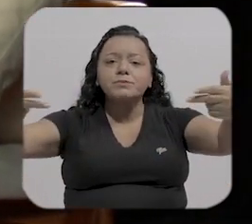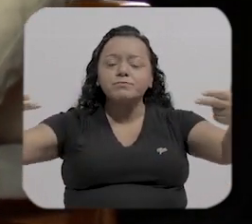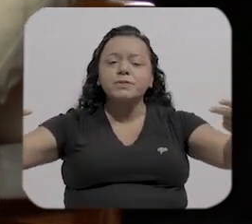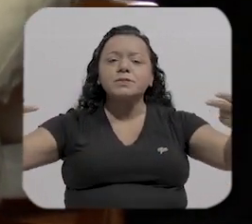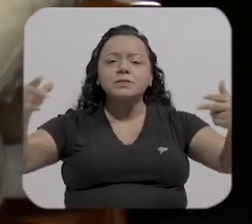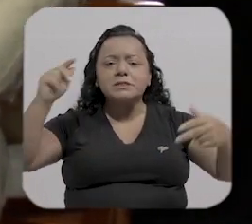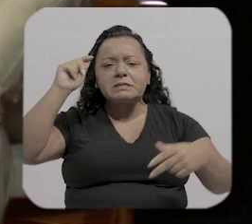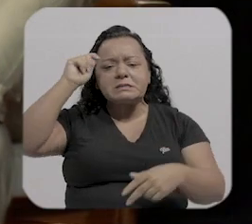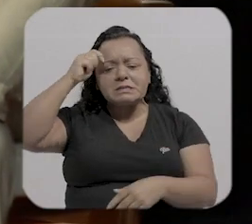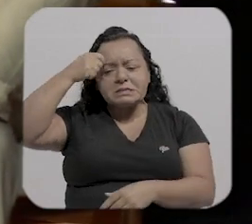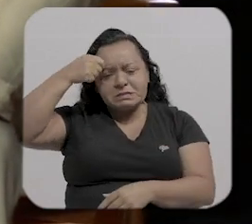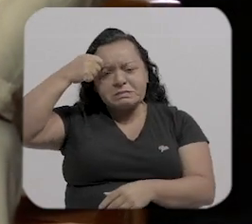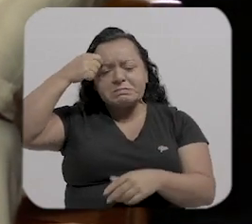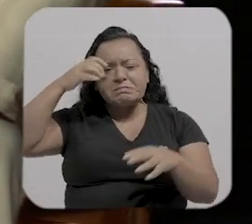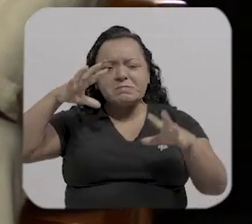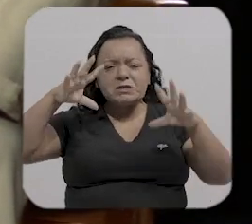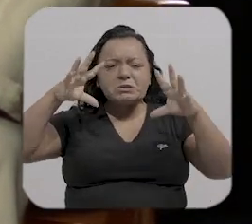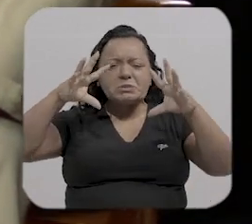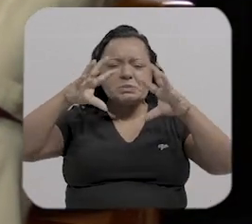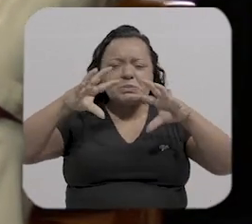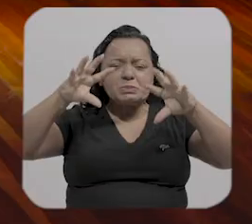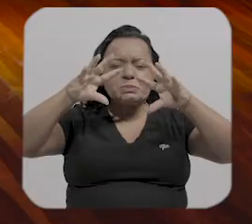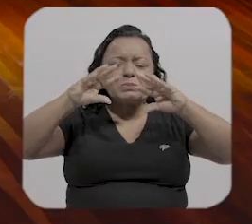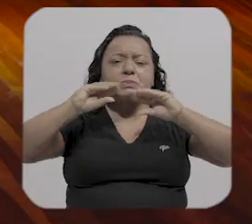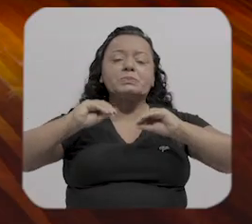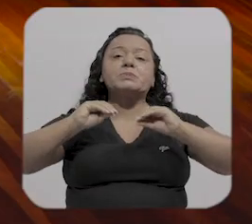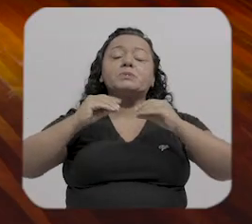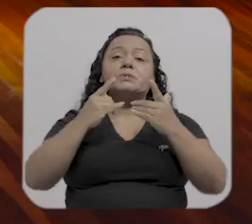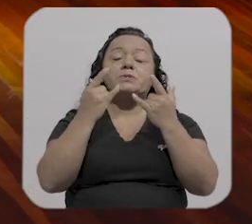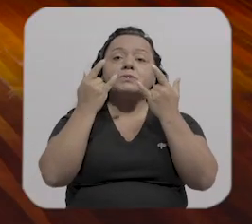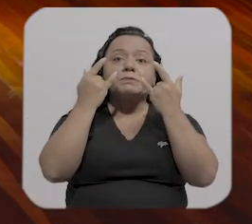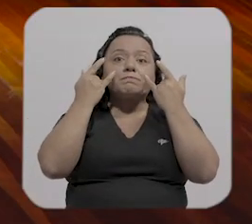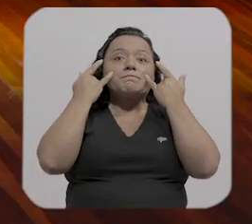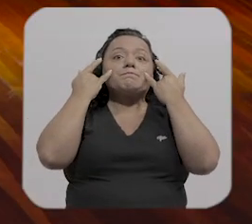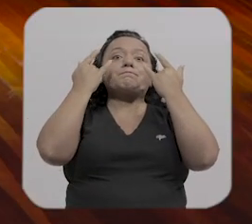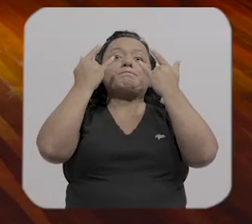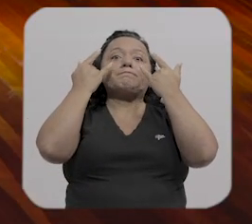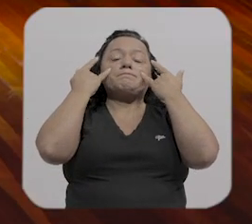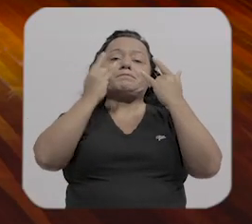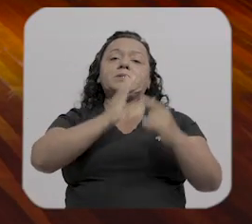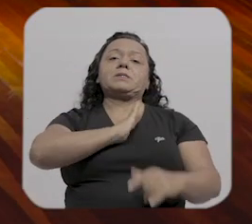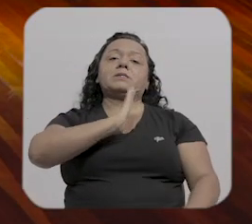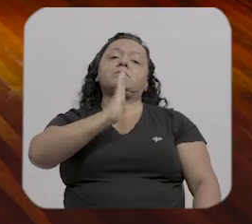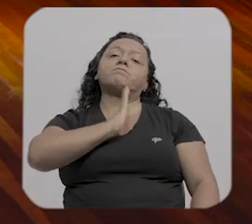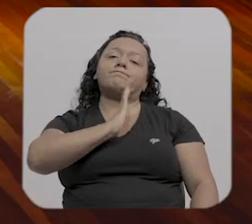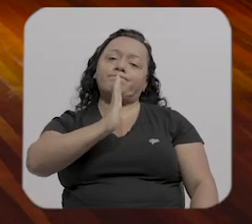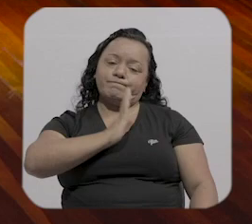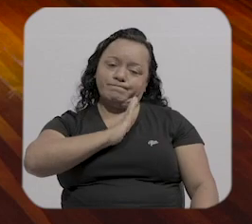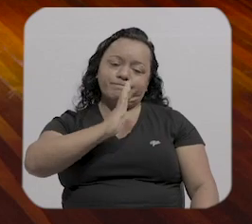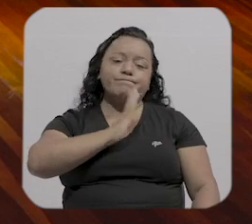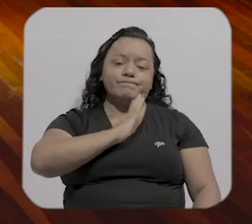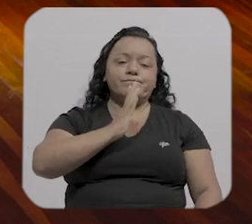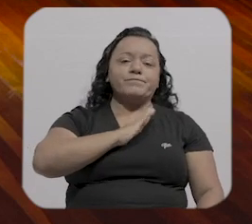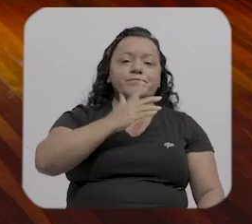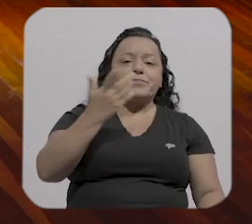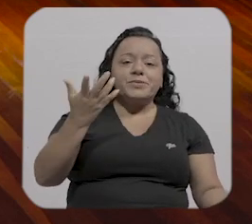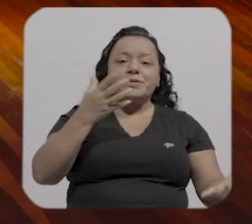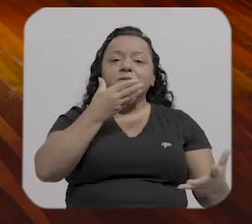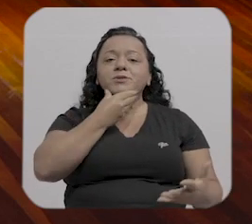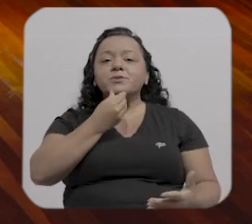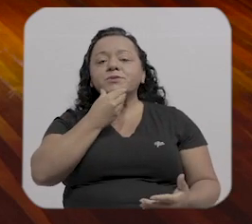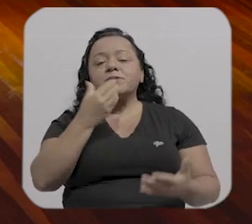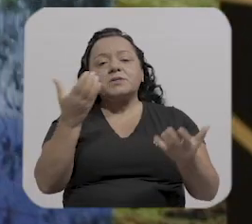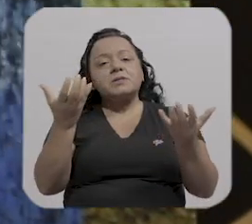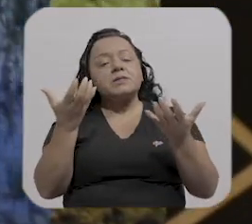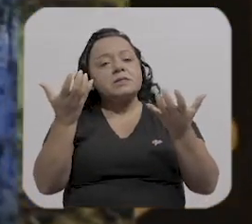tombados, enegrecidos, né? E é cobiça mesmo, é cobiça. O enriquecimento, sei lá, não